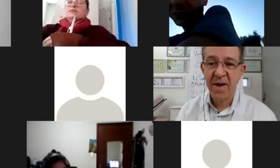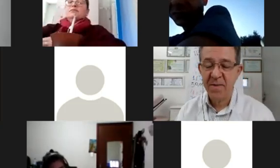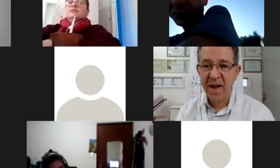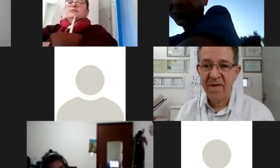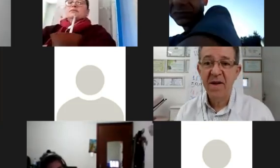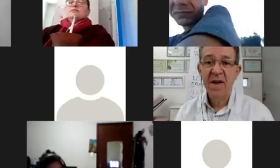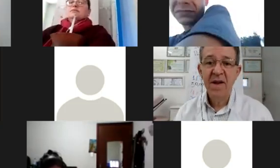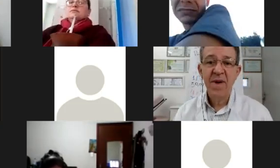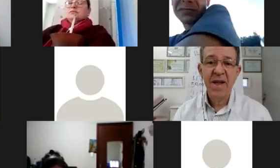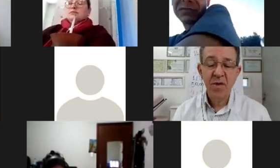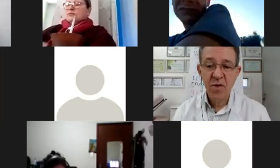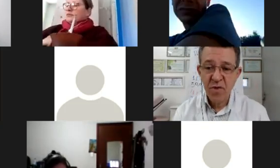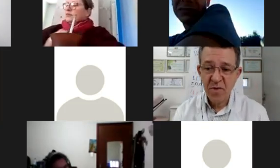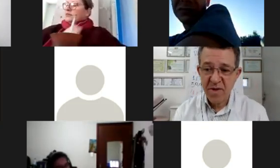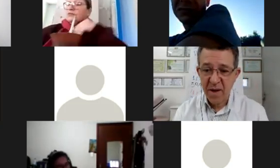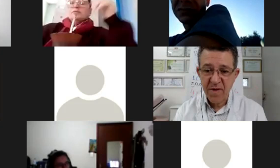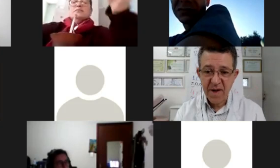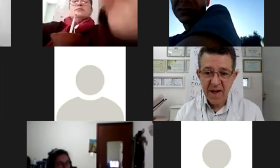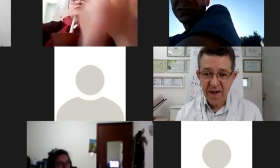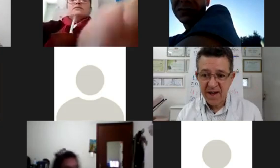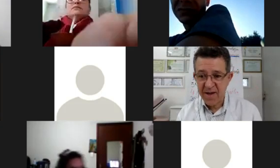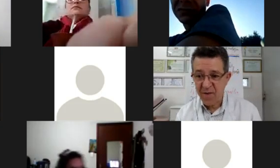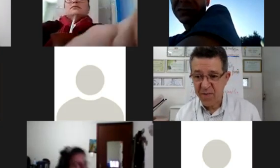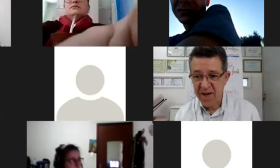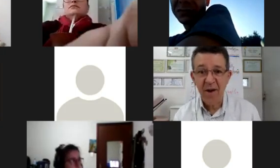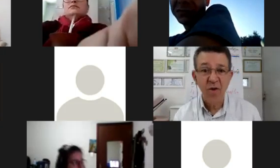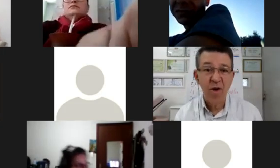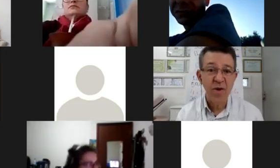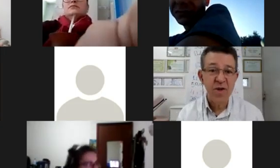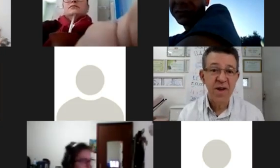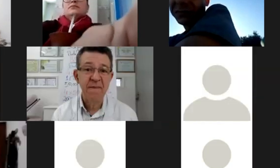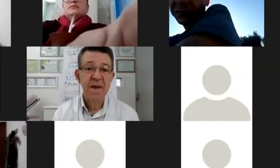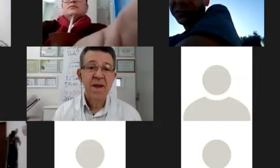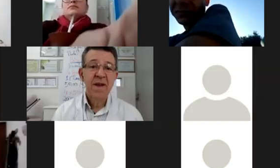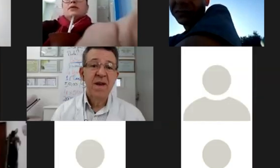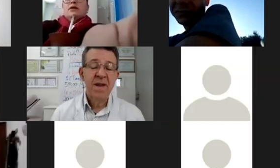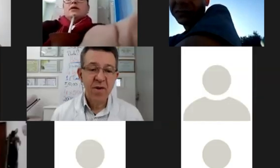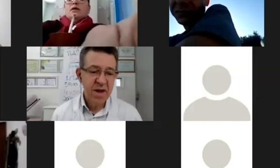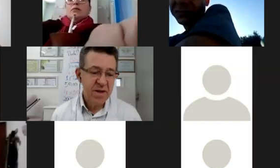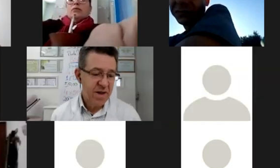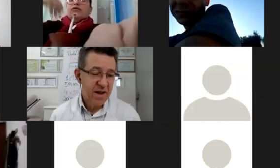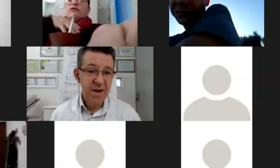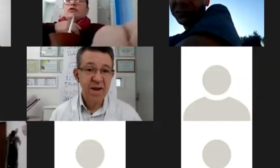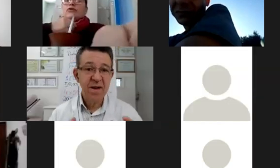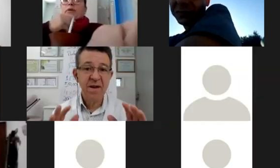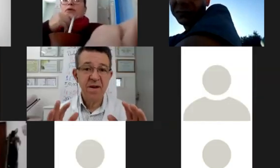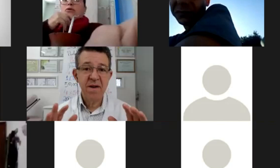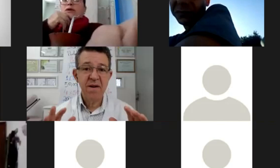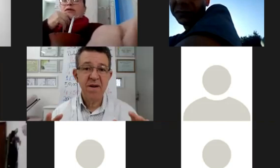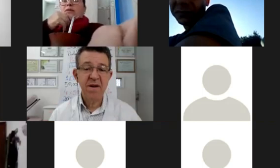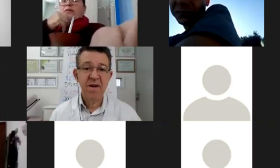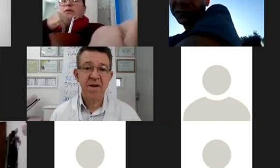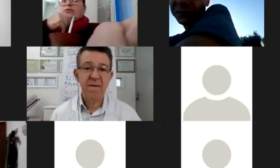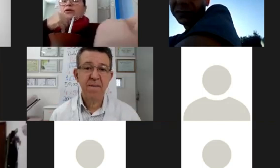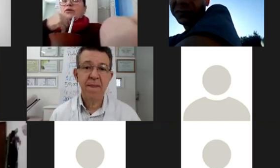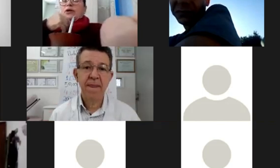pouquinho ser mais breve, para dar todo mundo tempo de falar e não perder a hora do almoço aí. Então, é assim. Professor, só para incluir